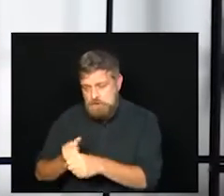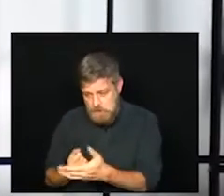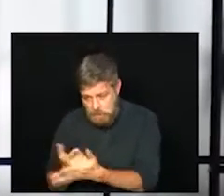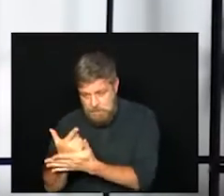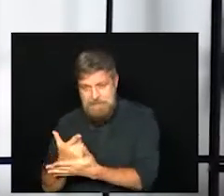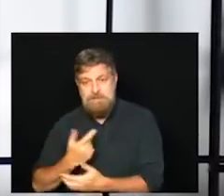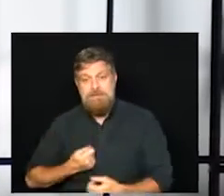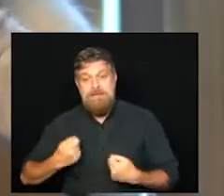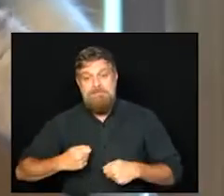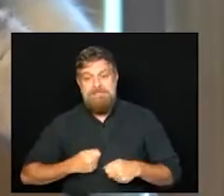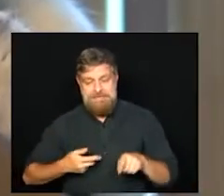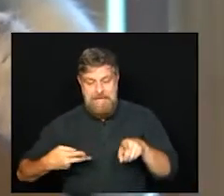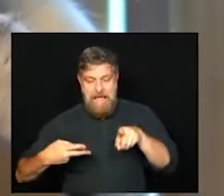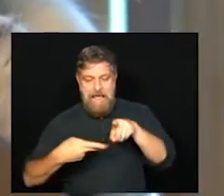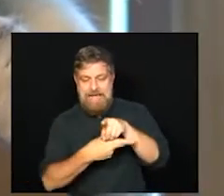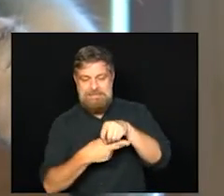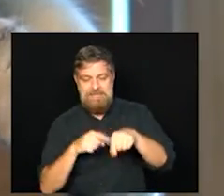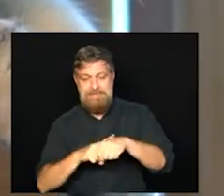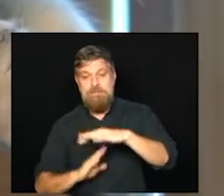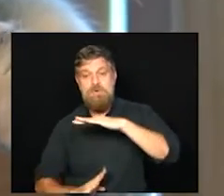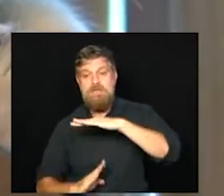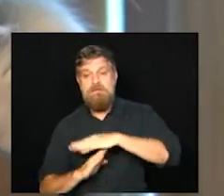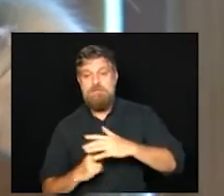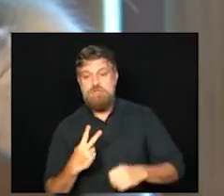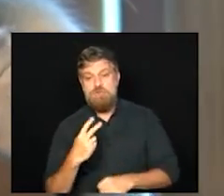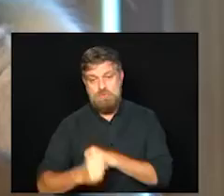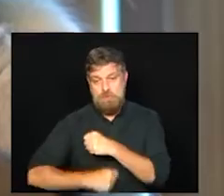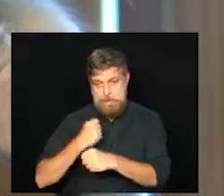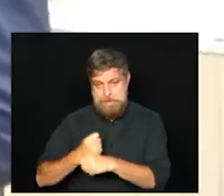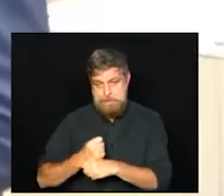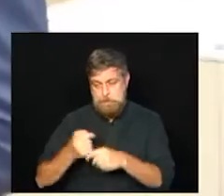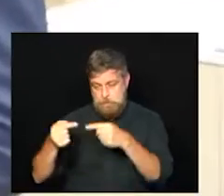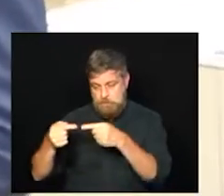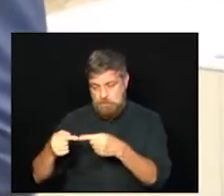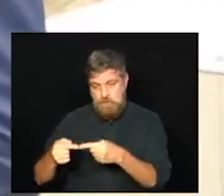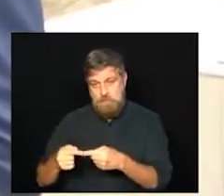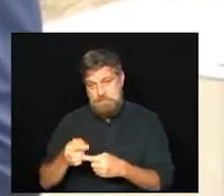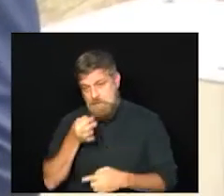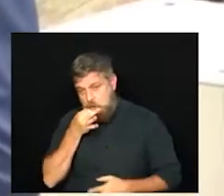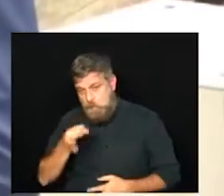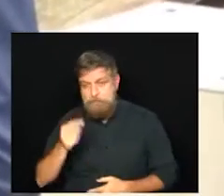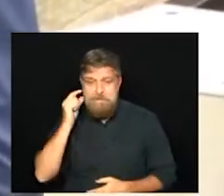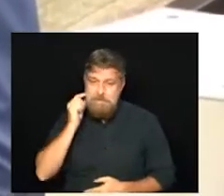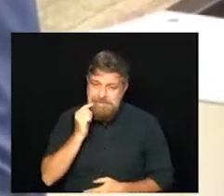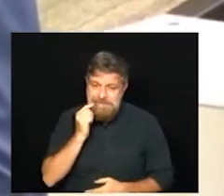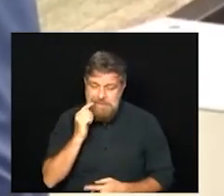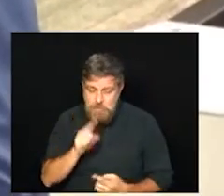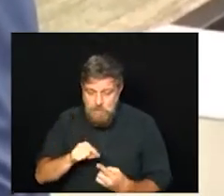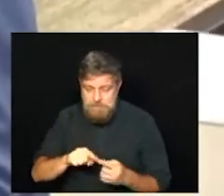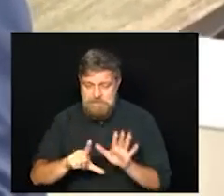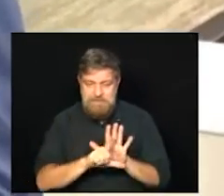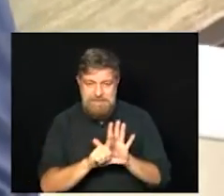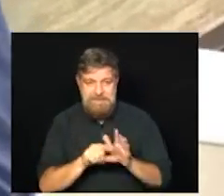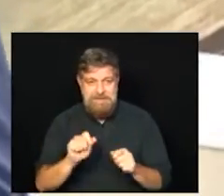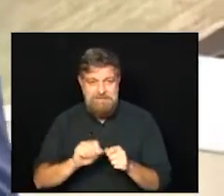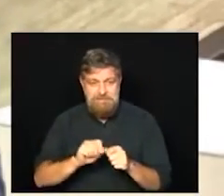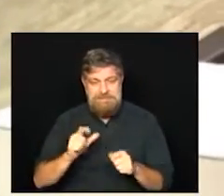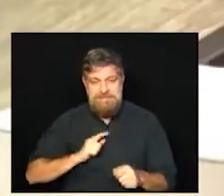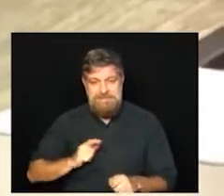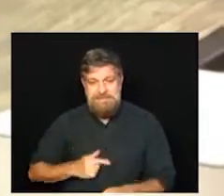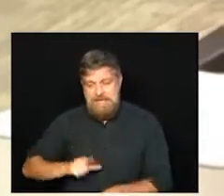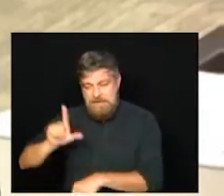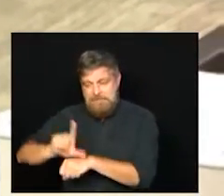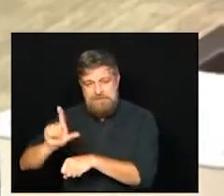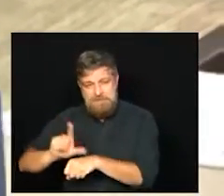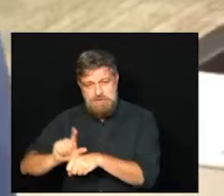criadores devem ser castrados com no máximo 2 anos. De acordo com o parlamentar, a finalidade da lei é tentar reduzir a ação de